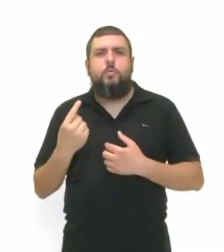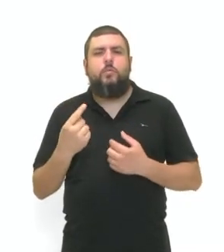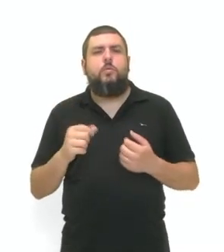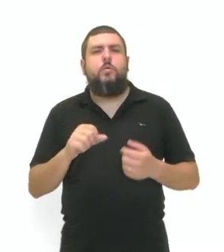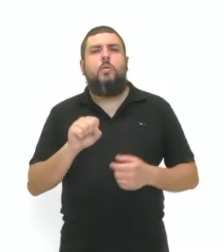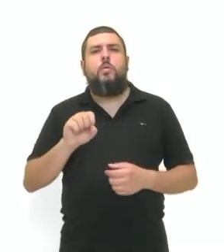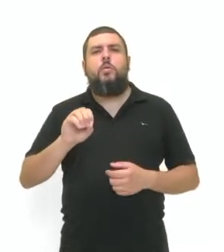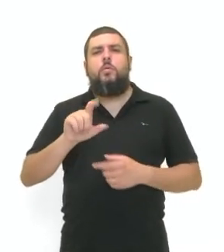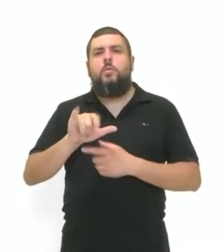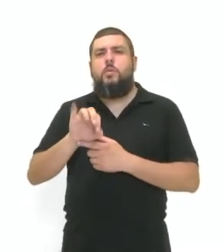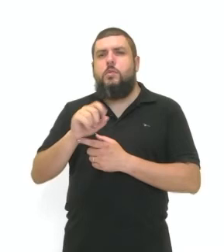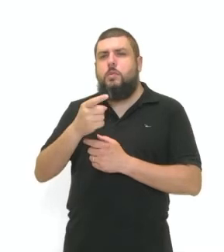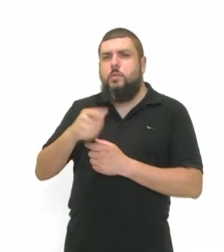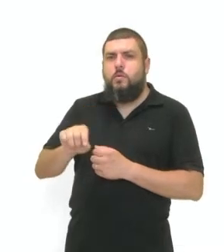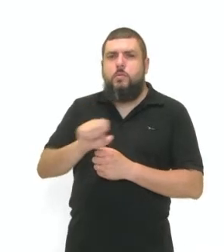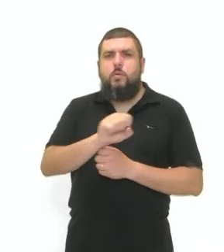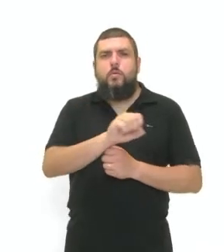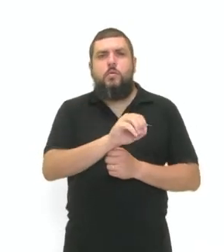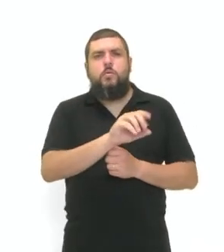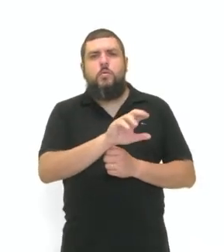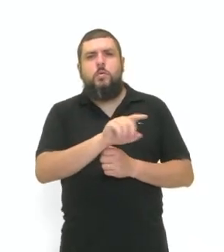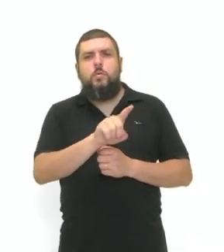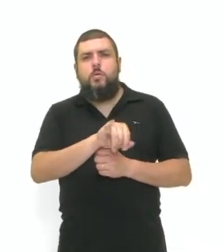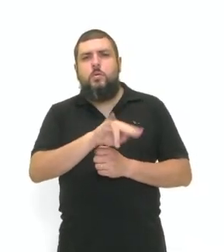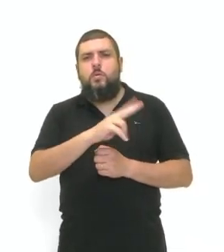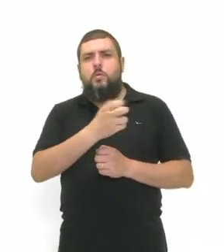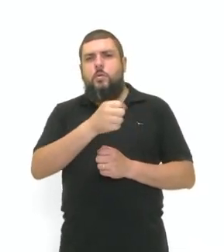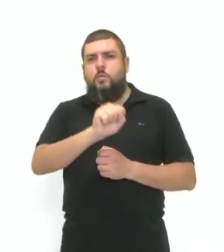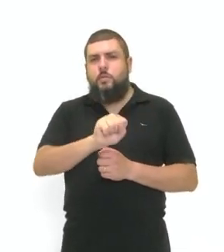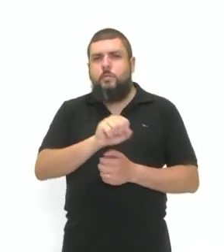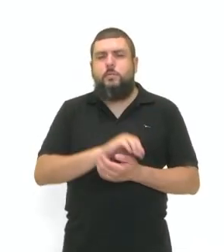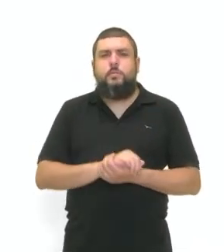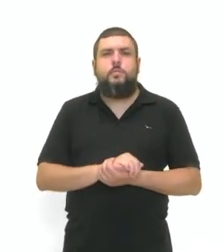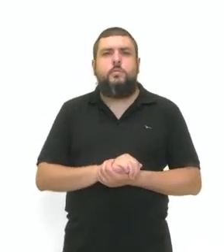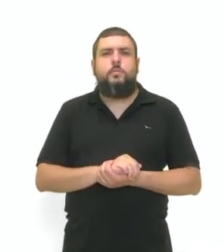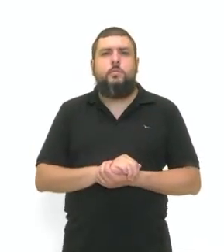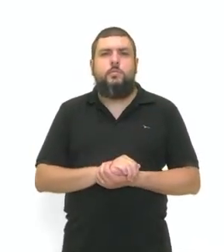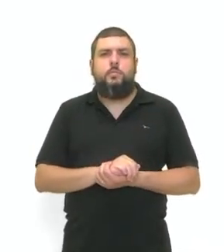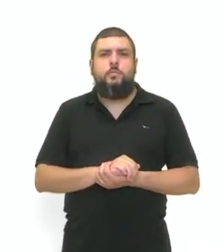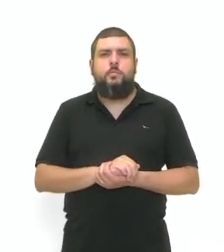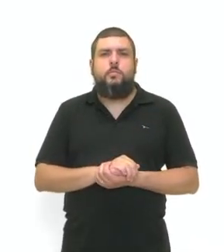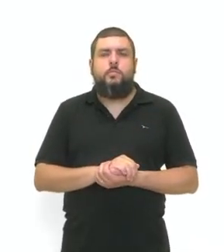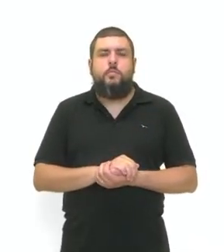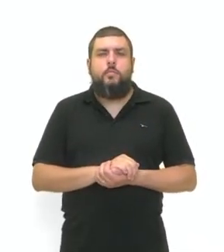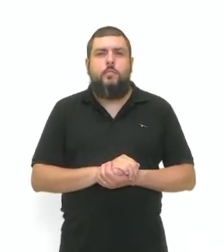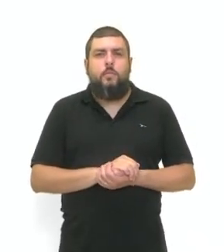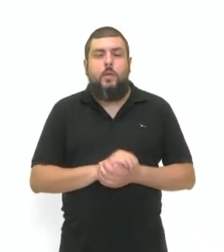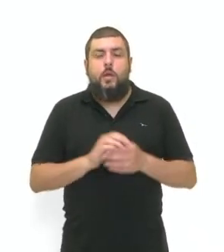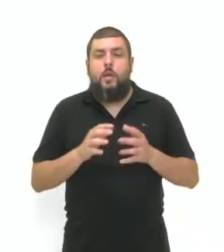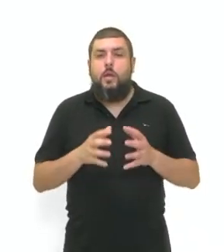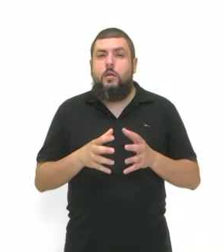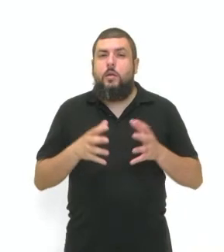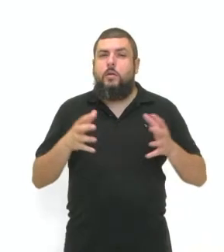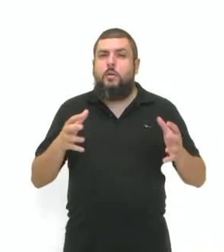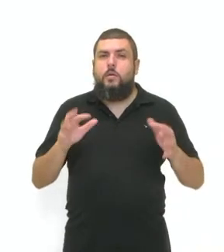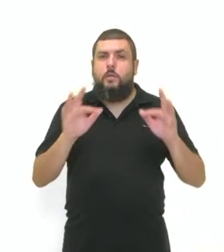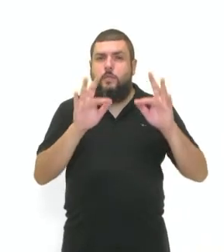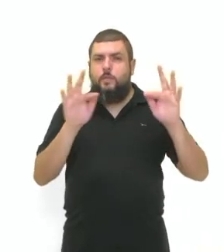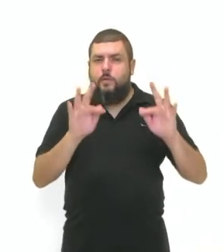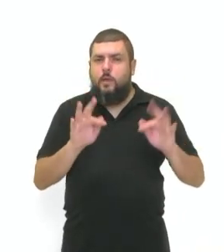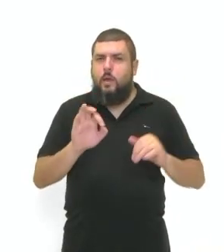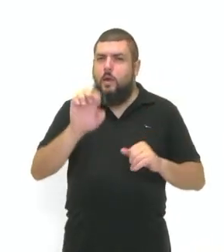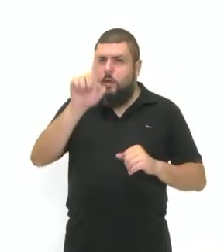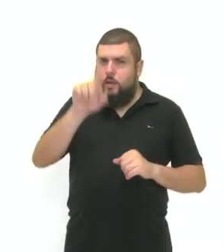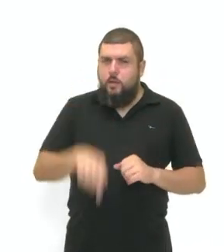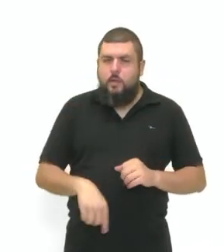letra B, nós temos que reler aqui o trechinho. A grande felicidade seria de estar-se inteiramente só, em